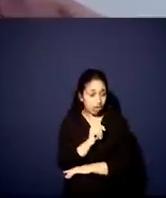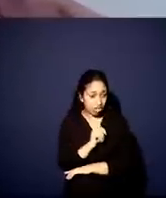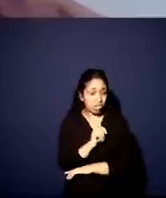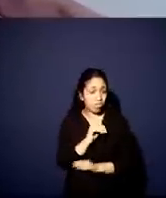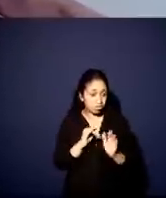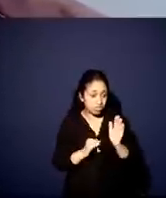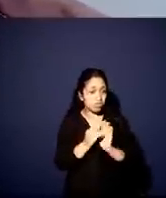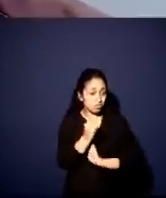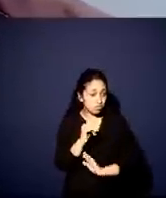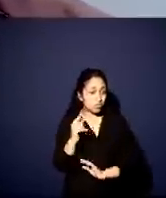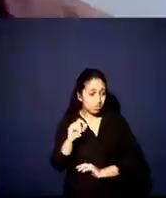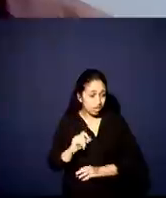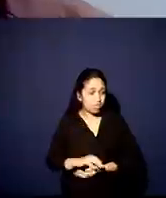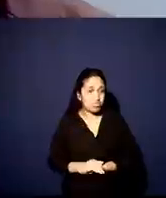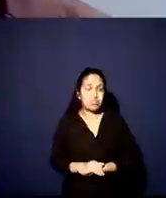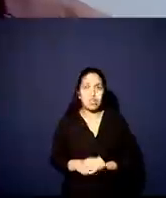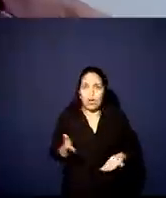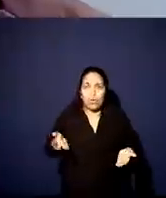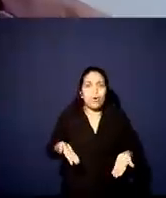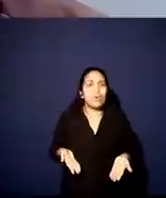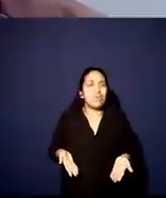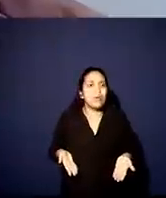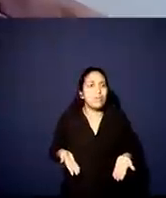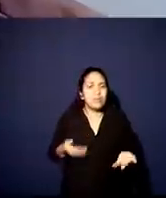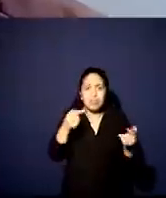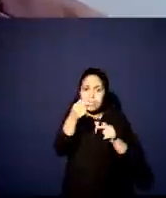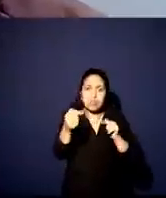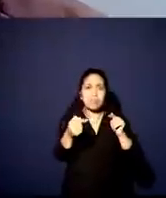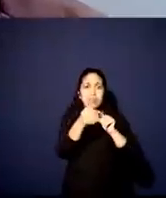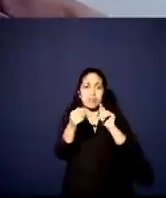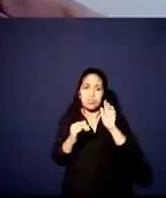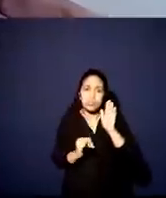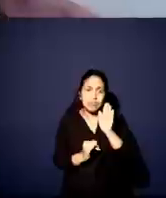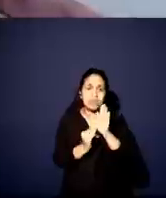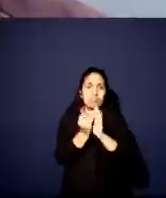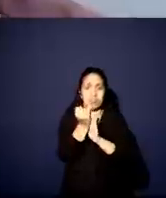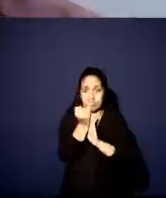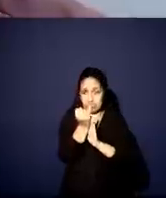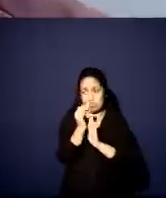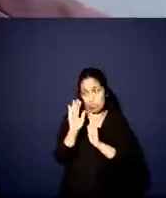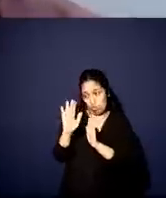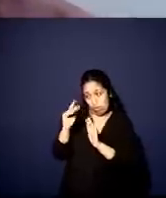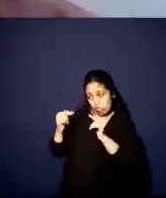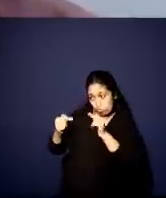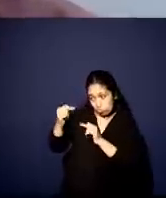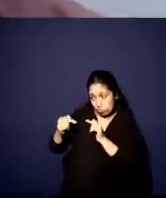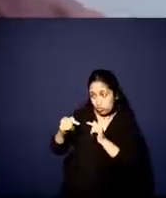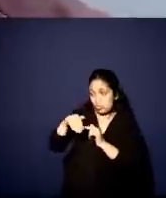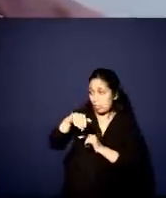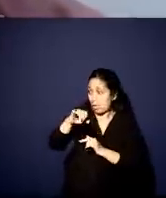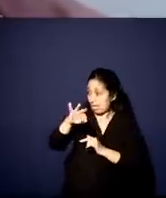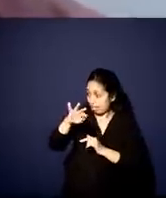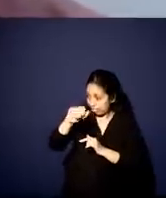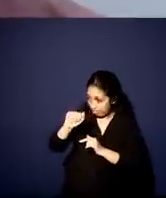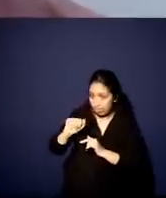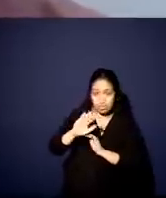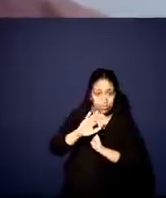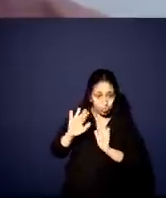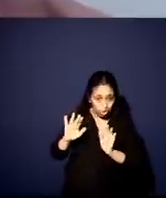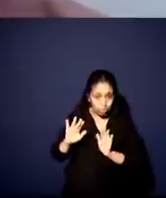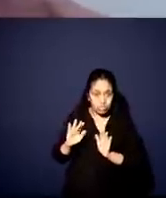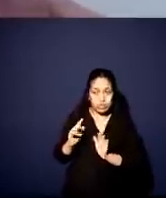isso? Então, a meta de inflação, aí só discutindo a meta. A meta que foi